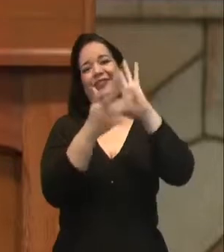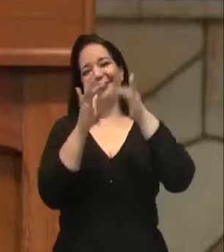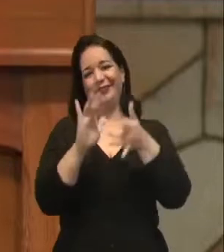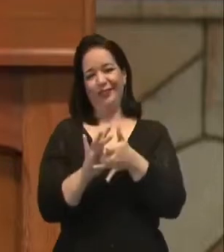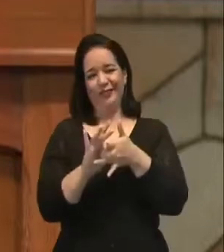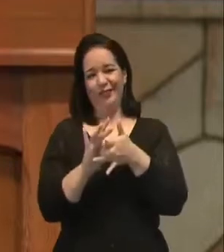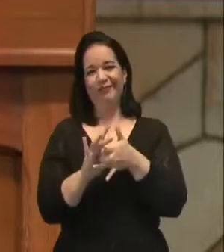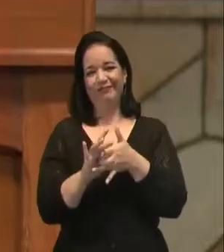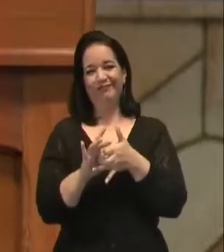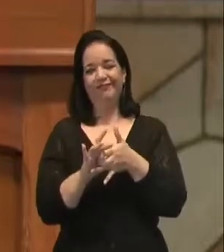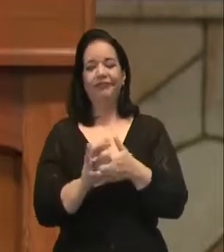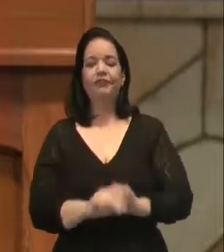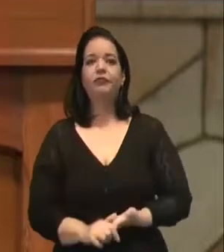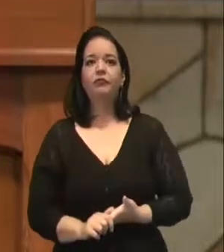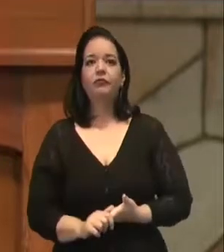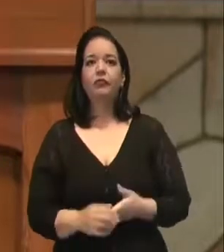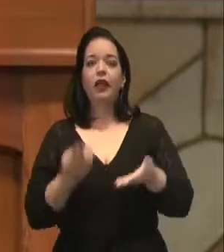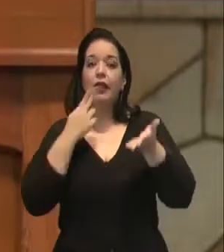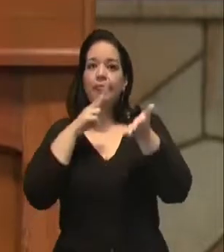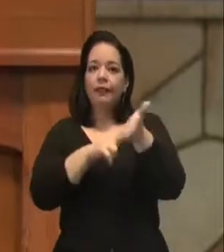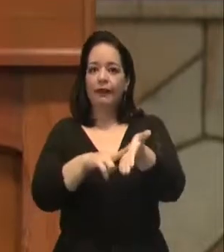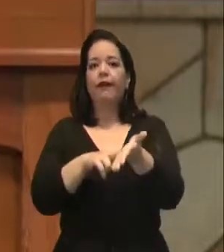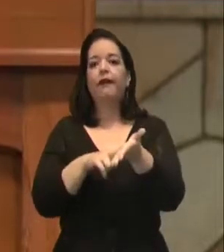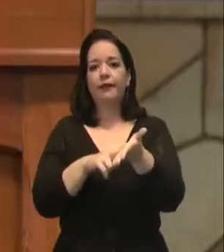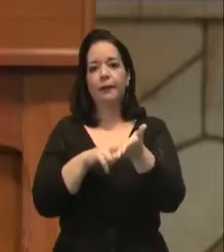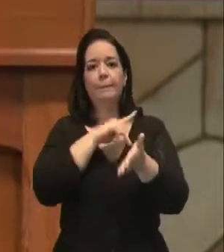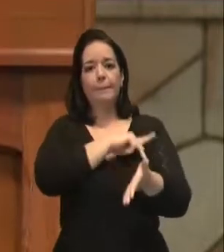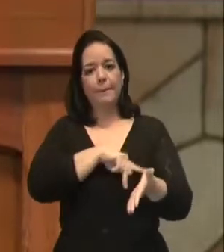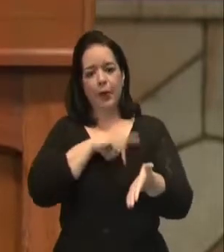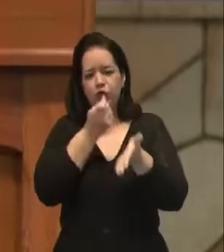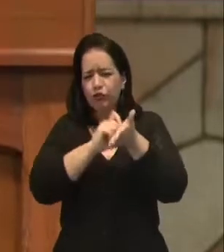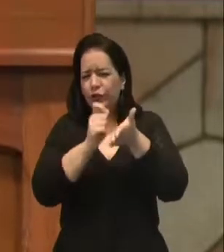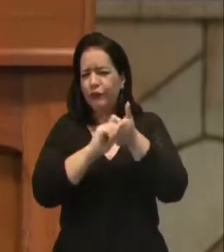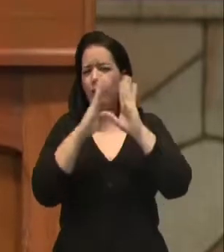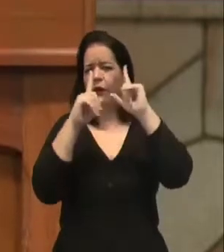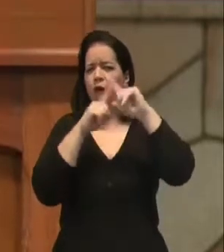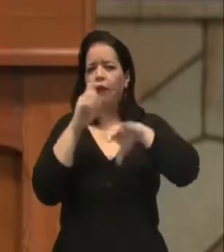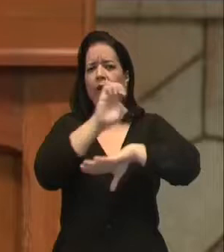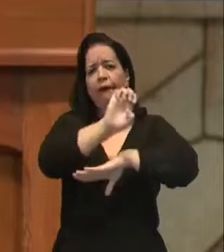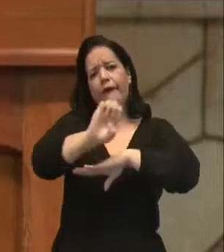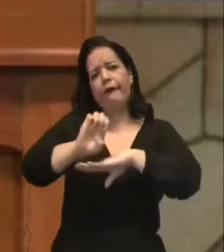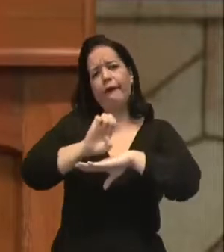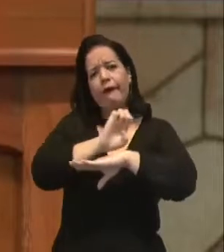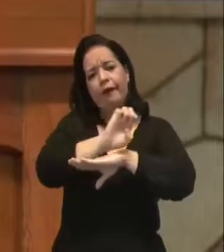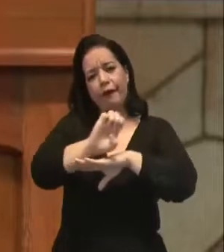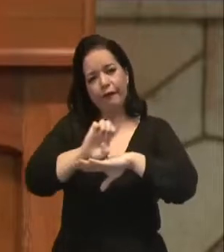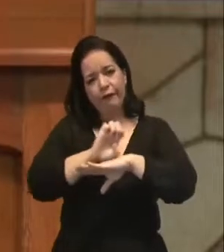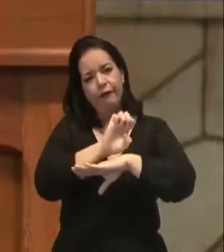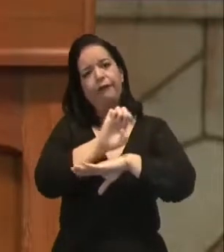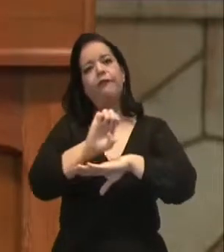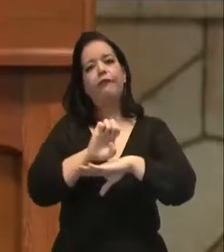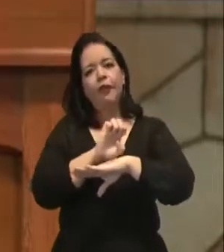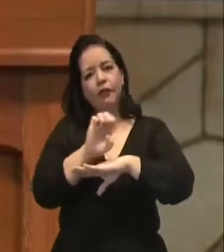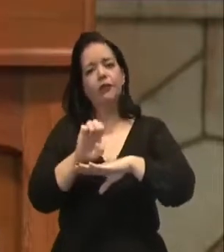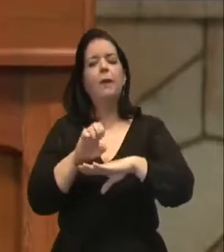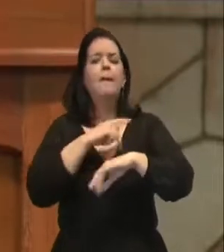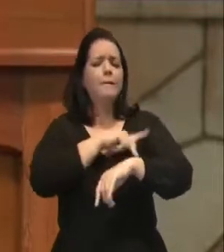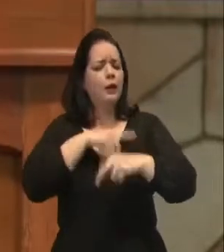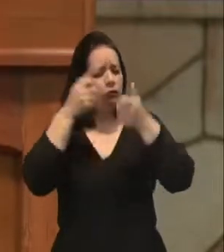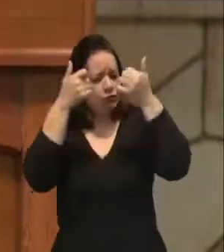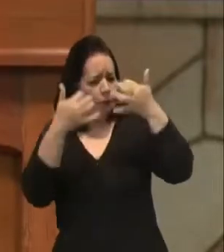de Paulo aos Efésios, justamente nesse início da carta. Essa primeira parte